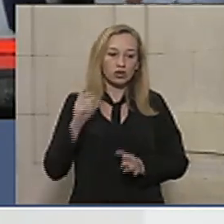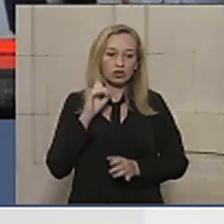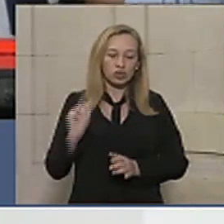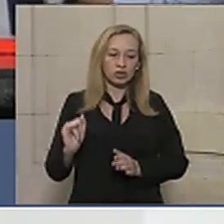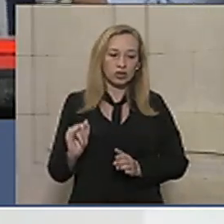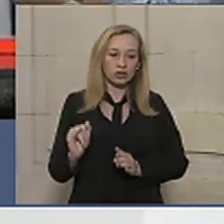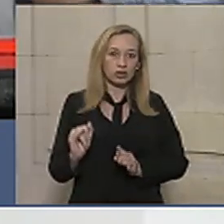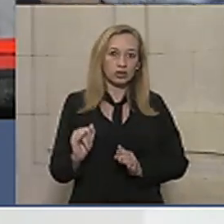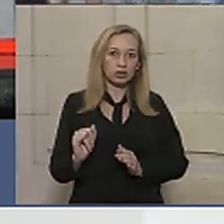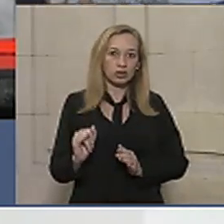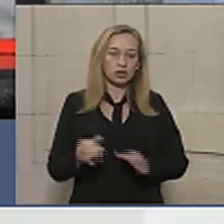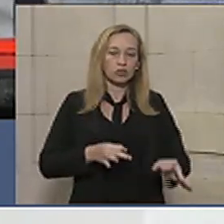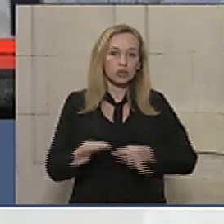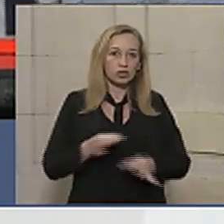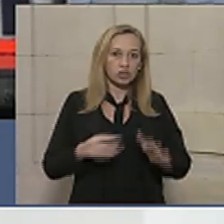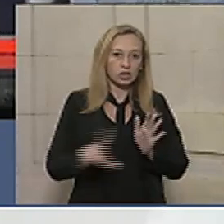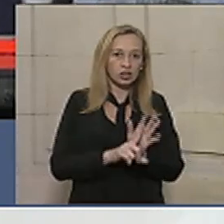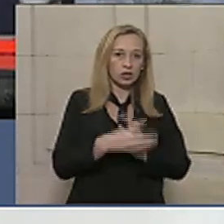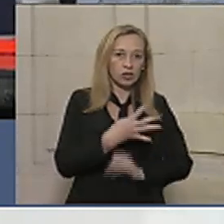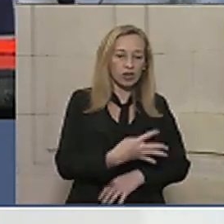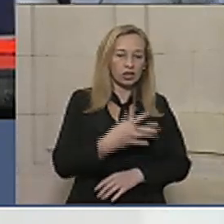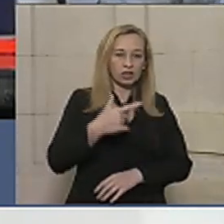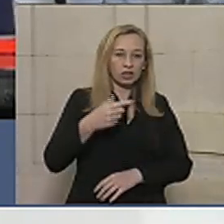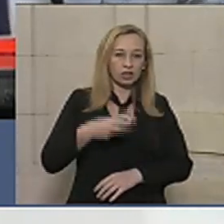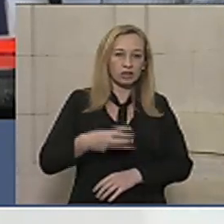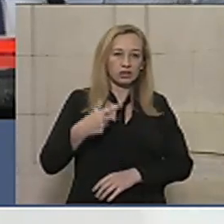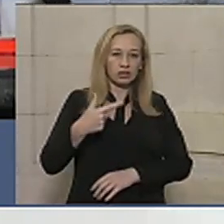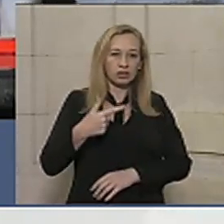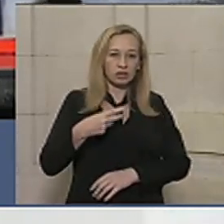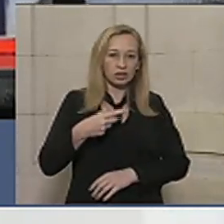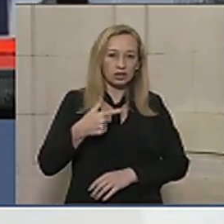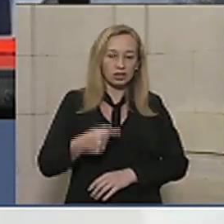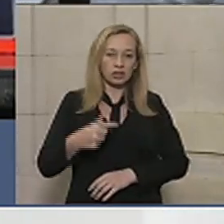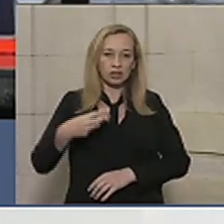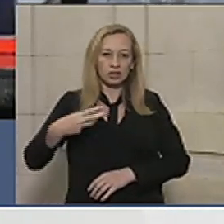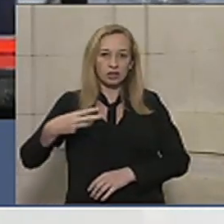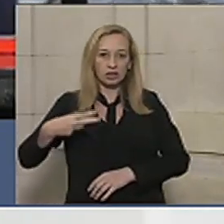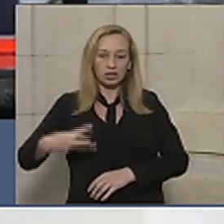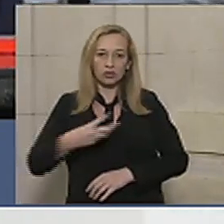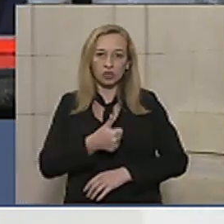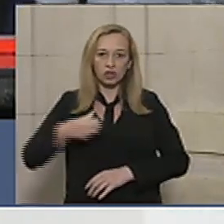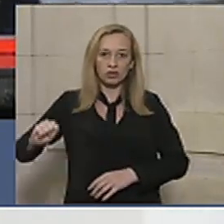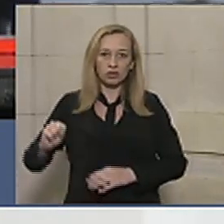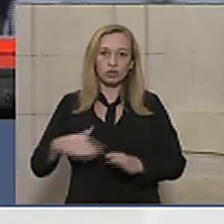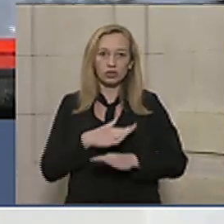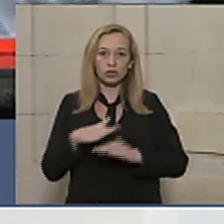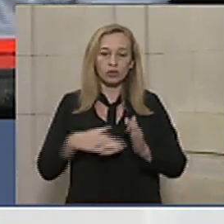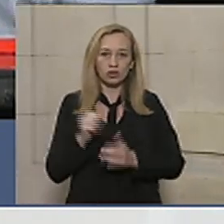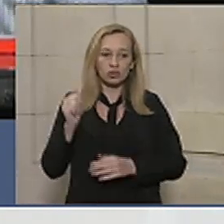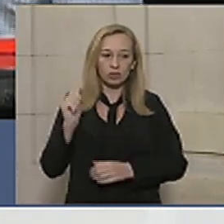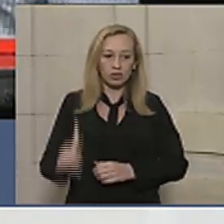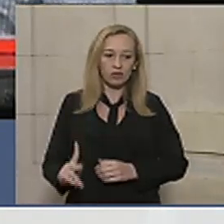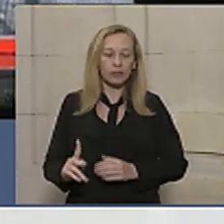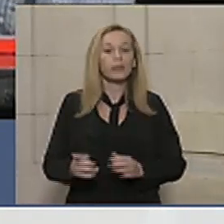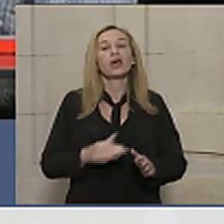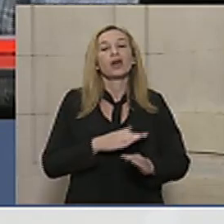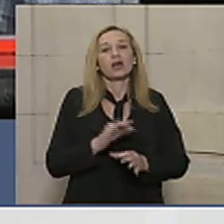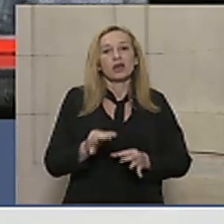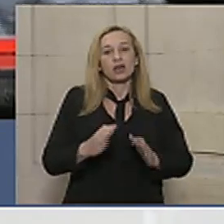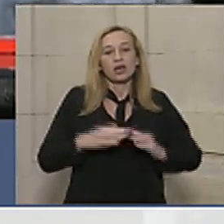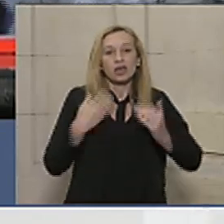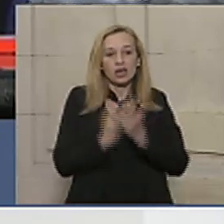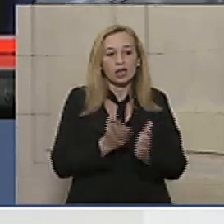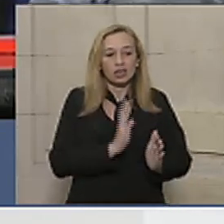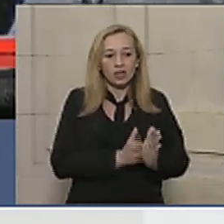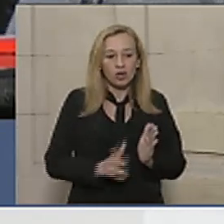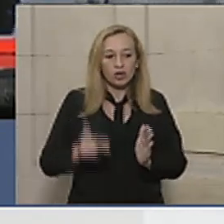na ordem do dia projeto de lei 43/72/2018, deputada Tia Ju. Senhores que aprovam, eles estão aprovados. Requer a inclusão na ordem do